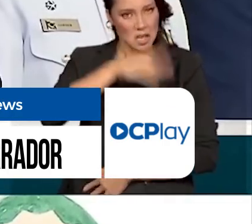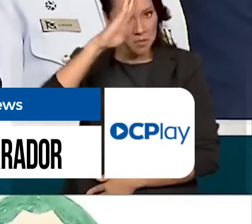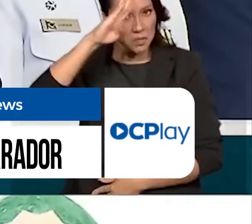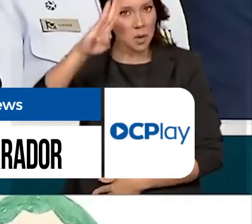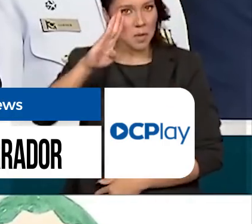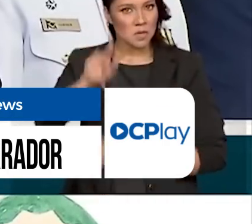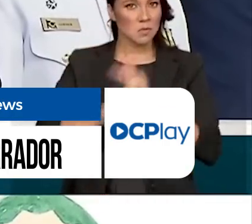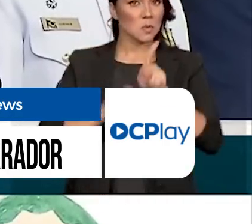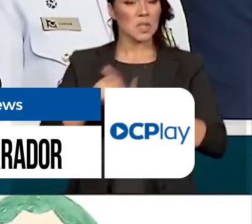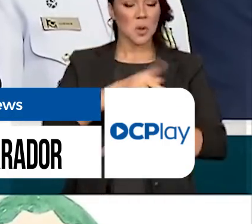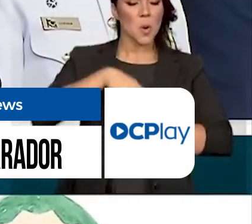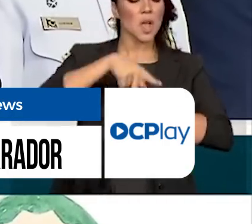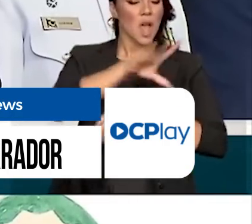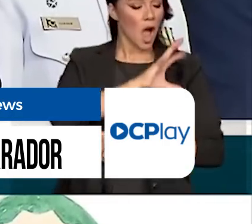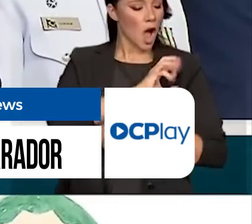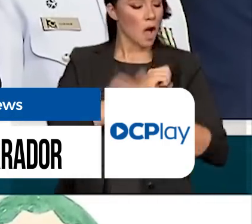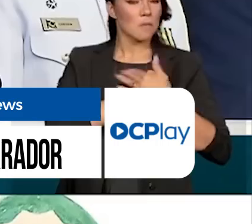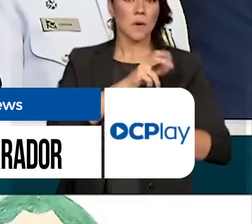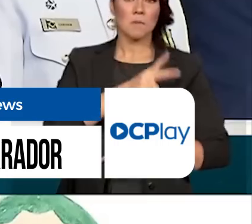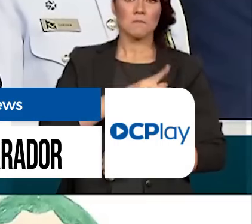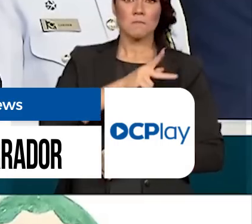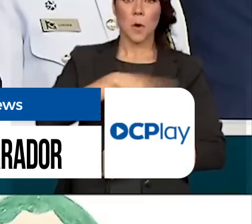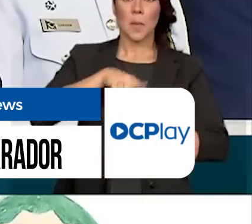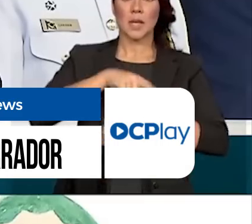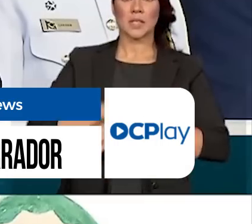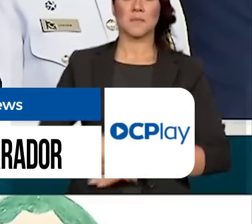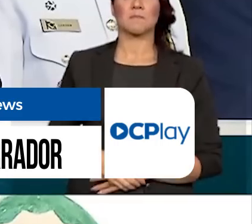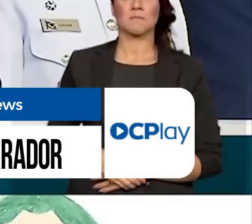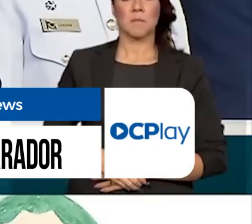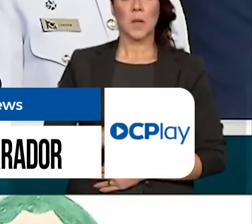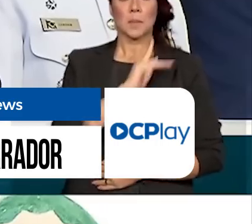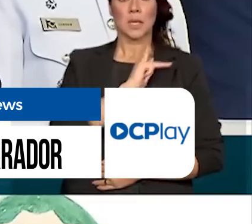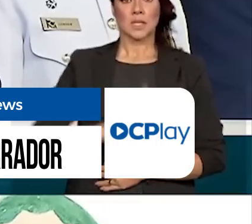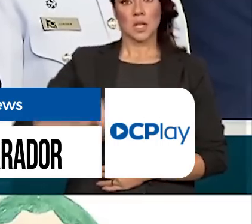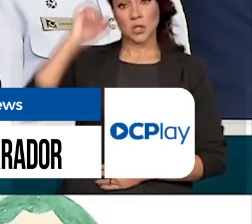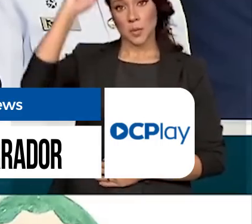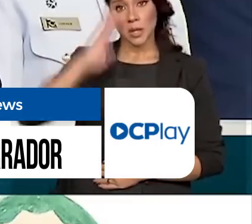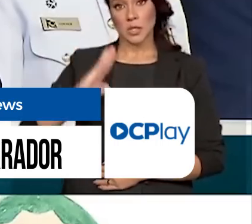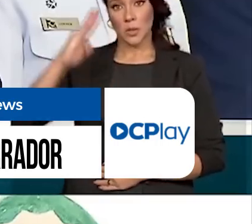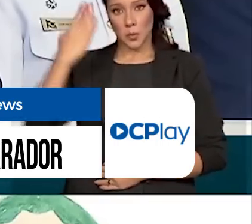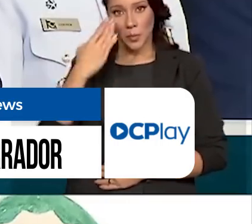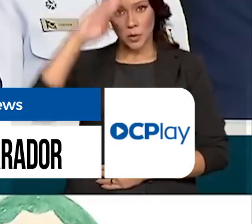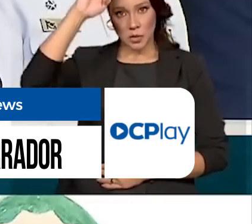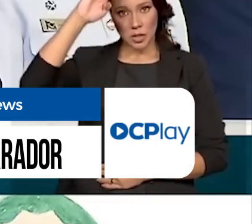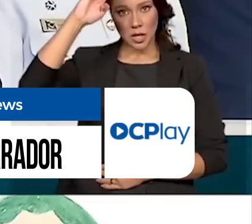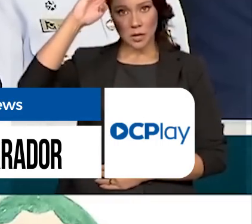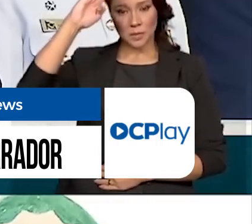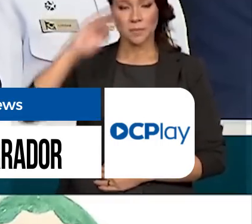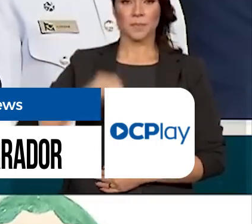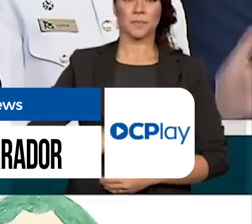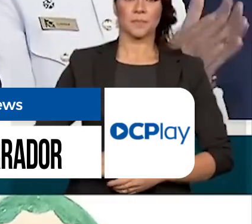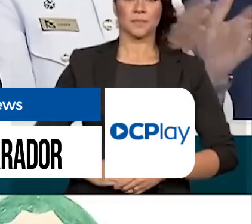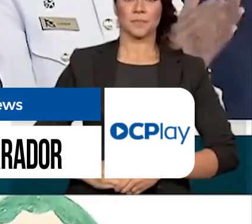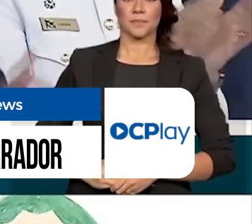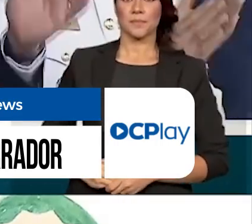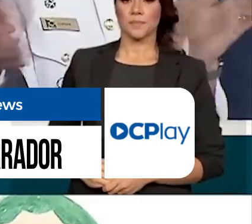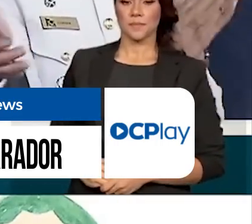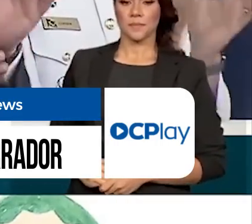tudo, patriota. Jair Messias Bolsonaro, presidente da República Federativa do Brasil.